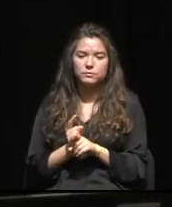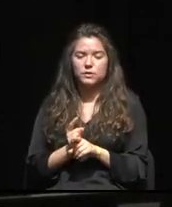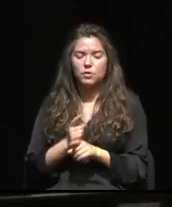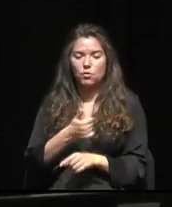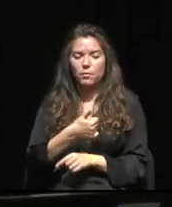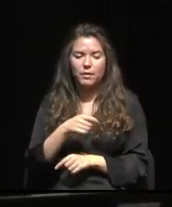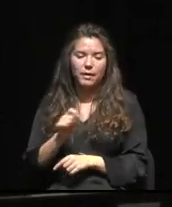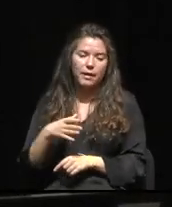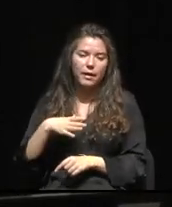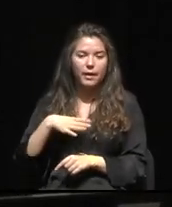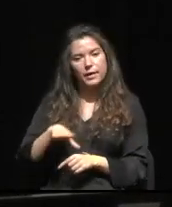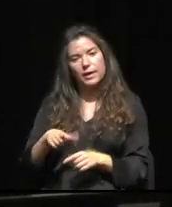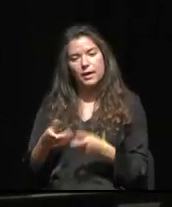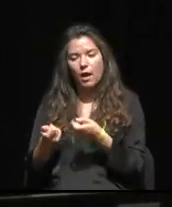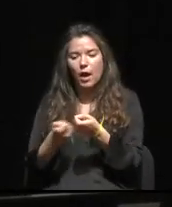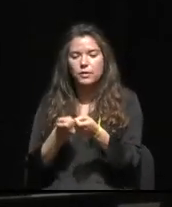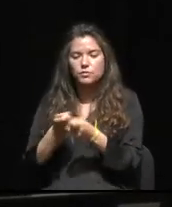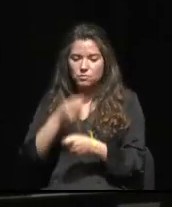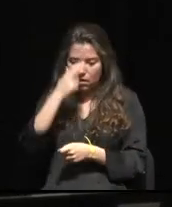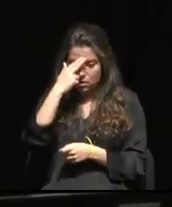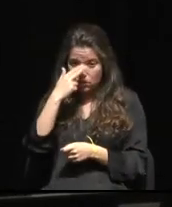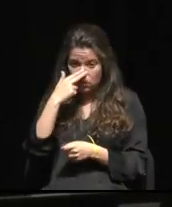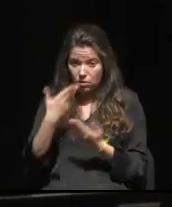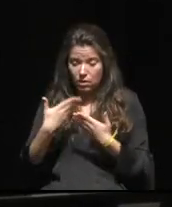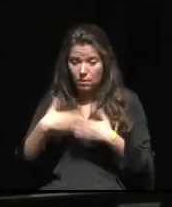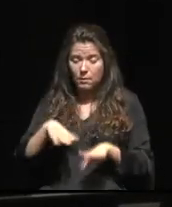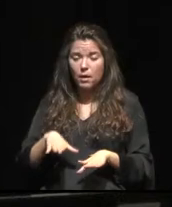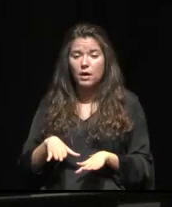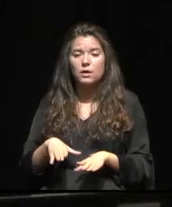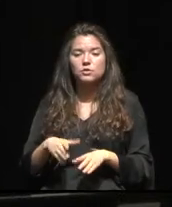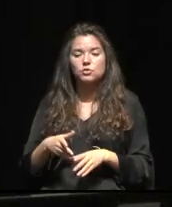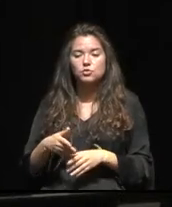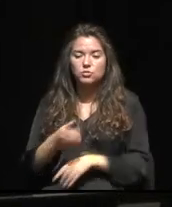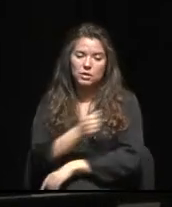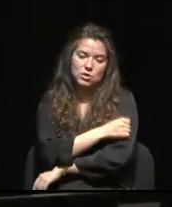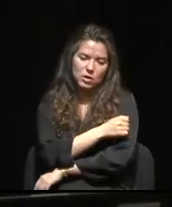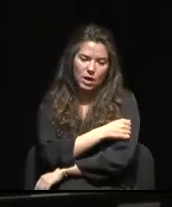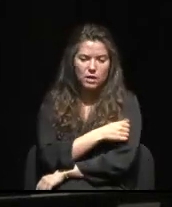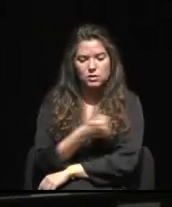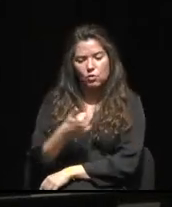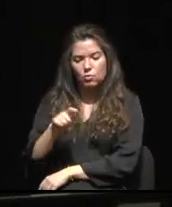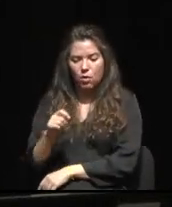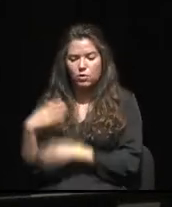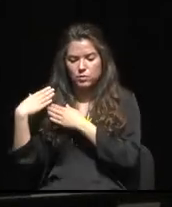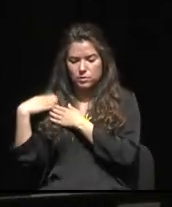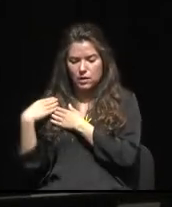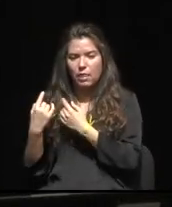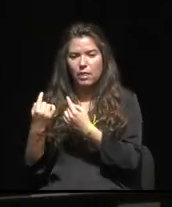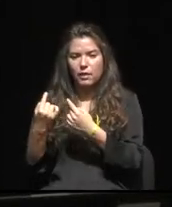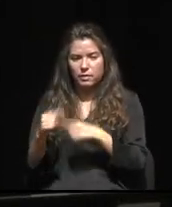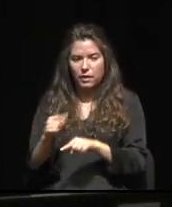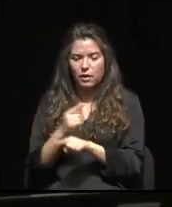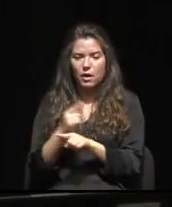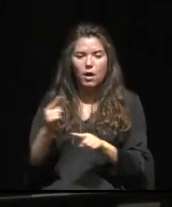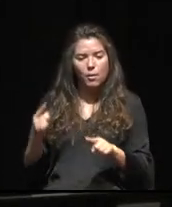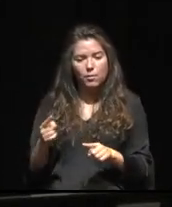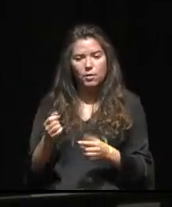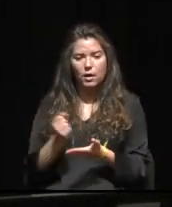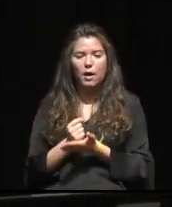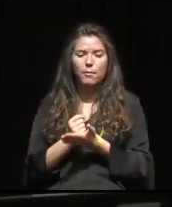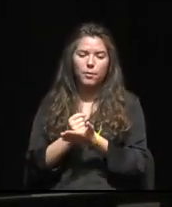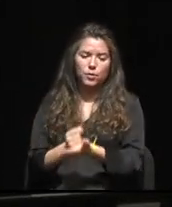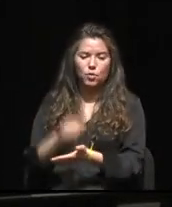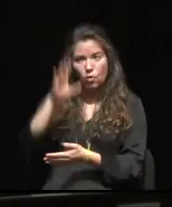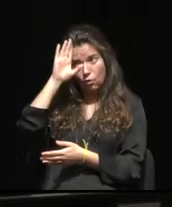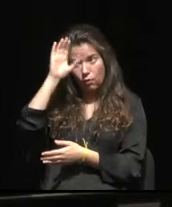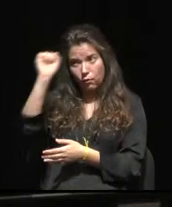bloco de esquerda quer fazer com a história mas no alojamento onde o bloco também tem responsabilidades não só por ter suportado governos recentes